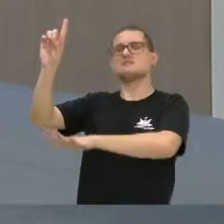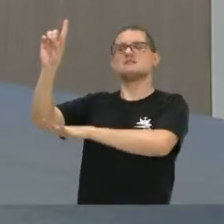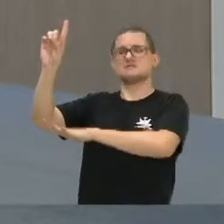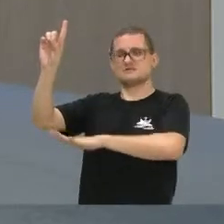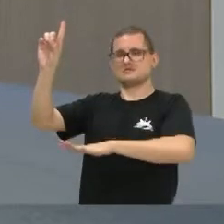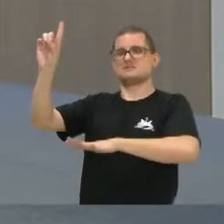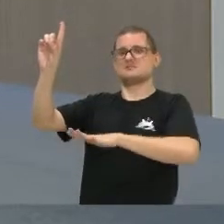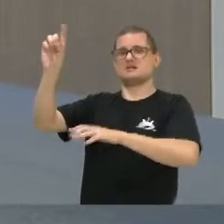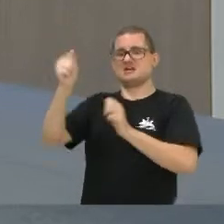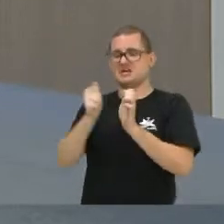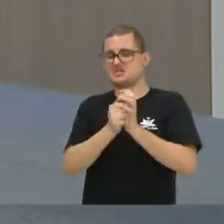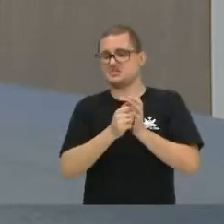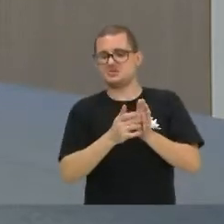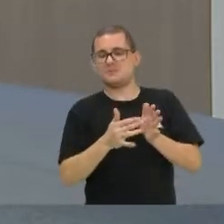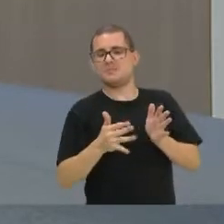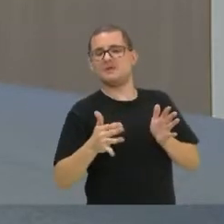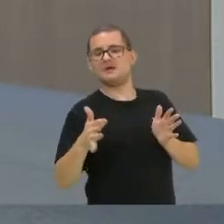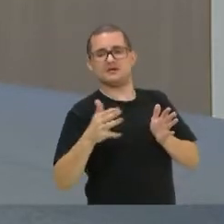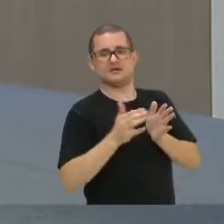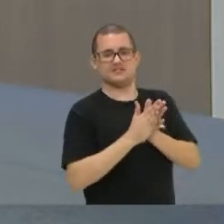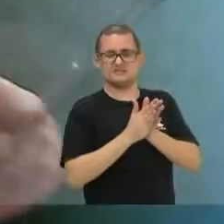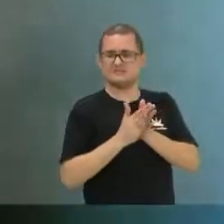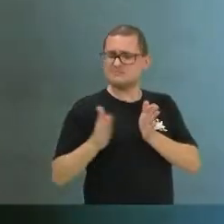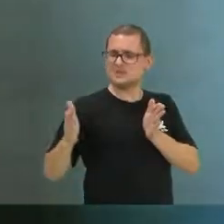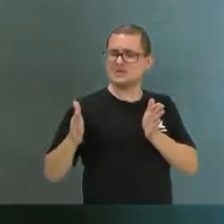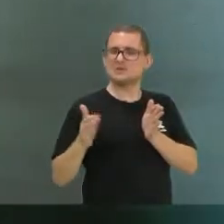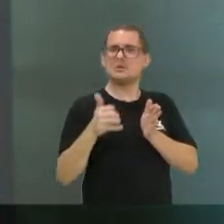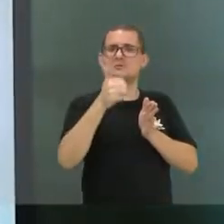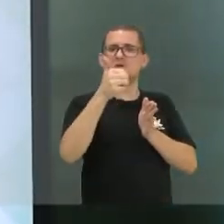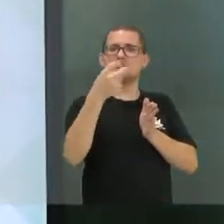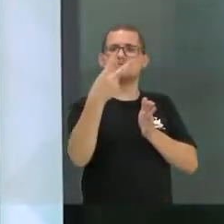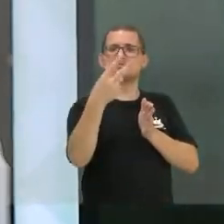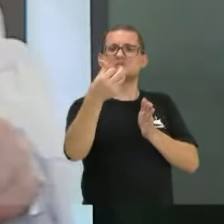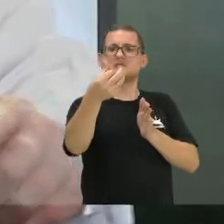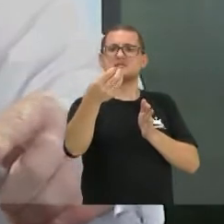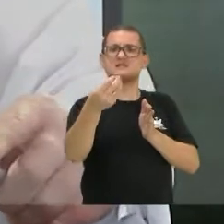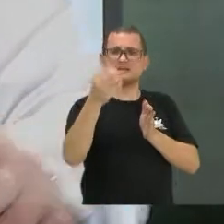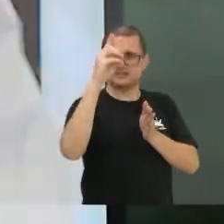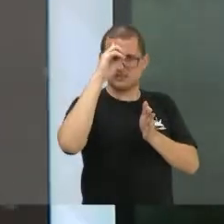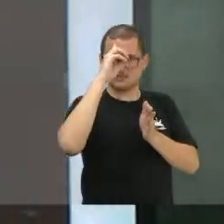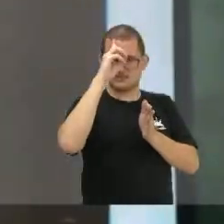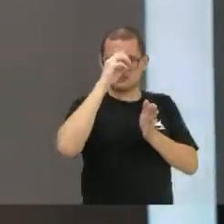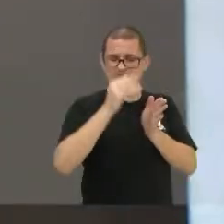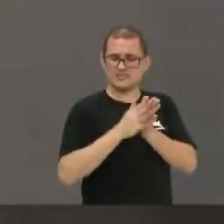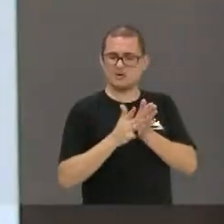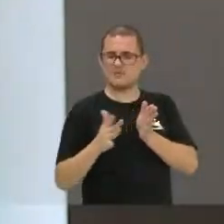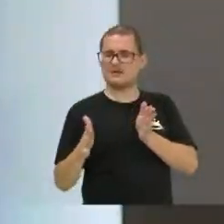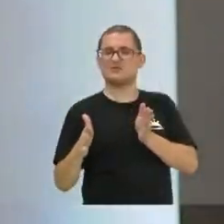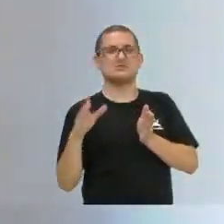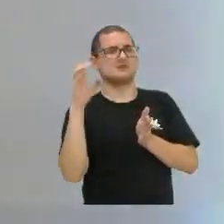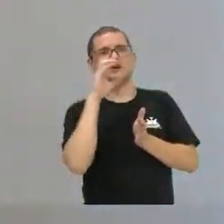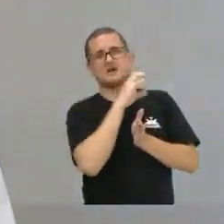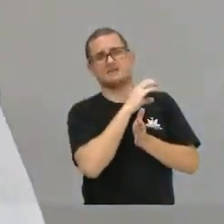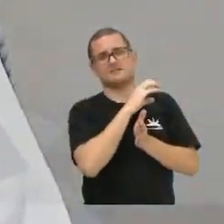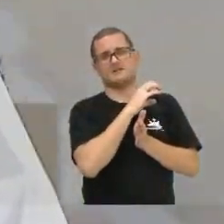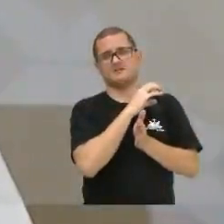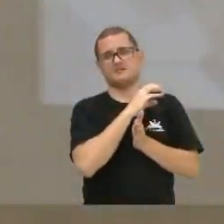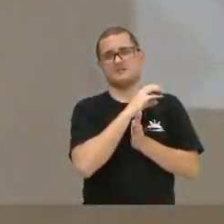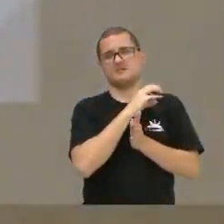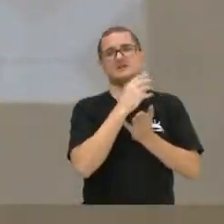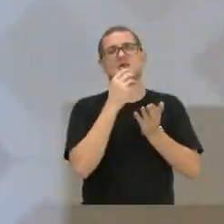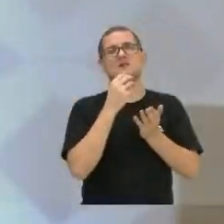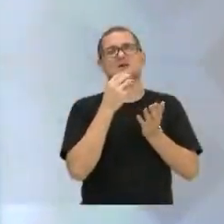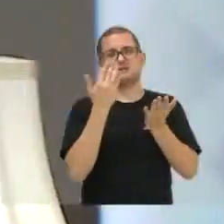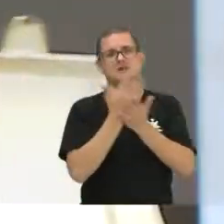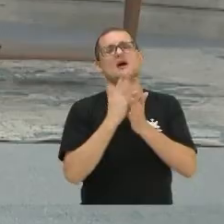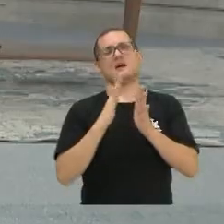este período de 1.260 dias é um período então limitado que terá